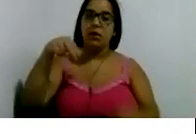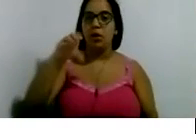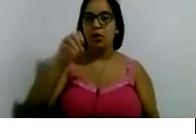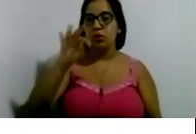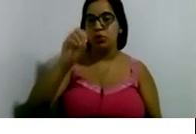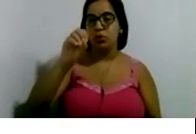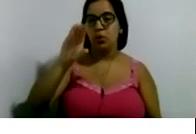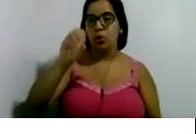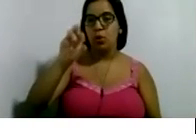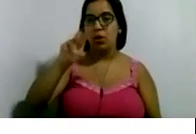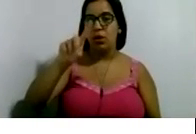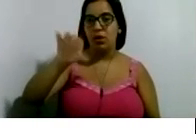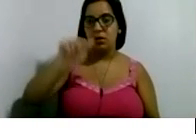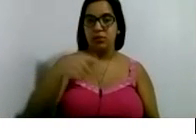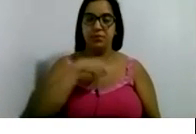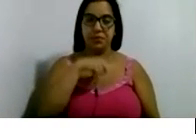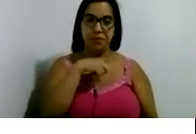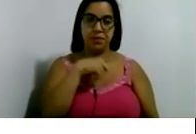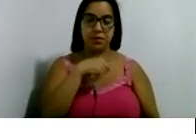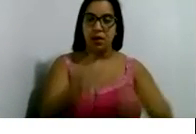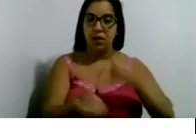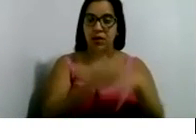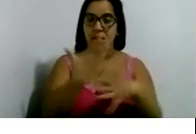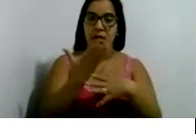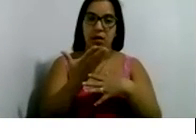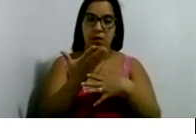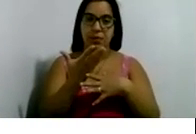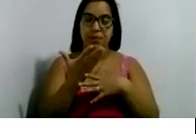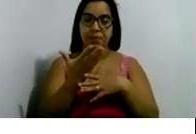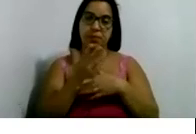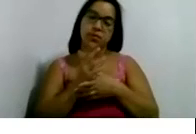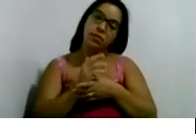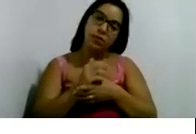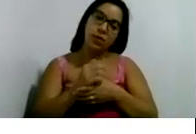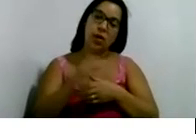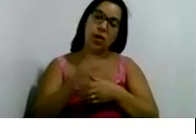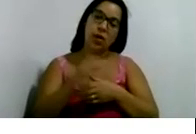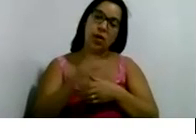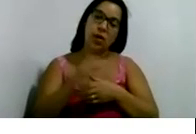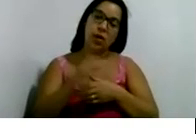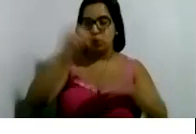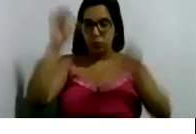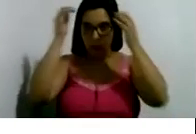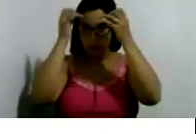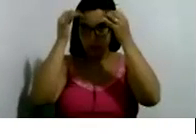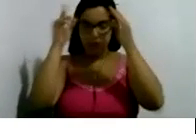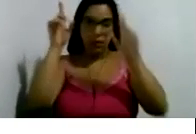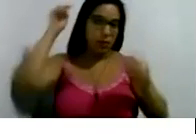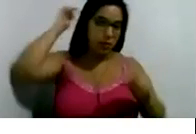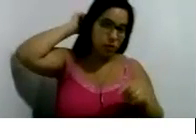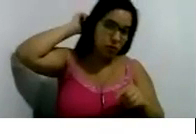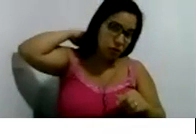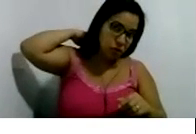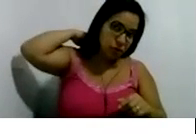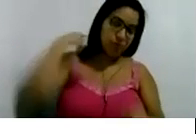a notocorda é que vão formar os discos neurais da coluna vertebral.